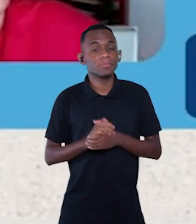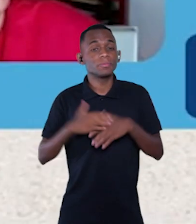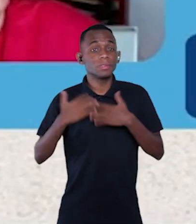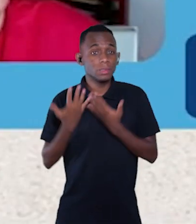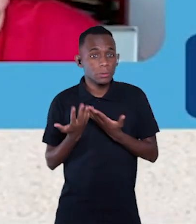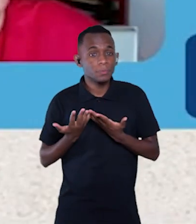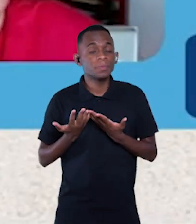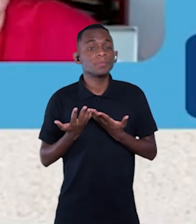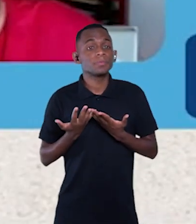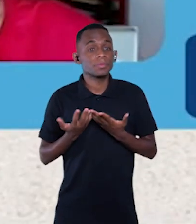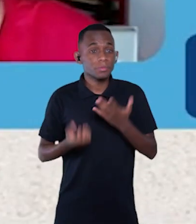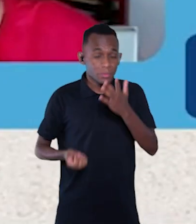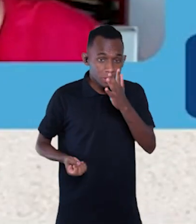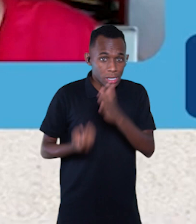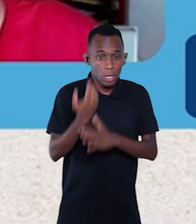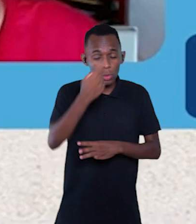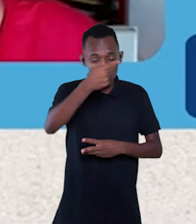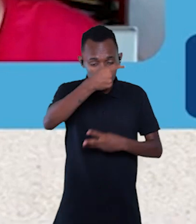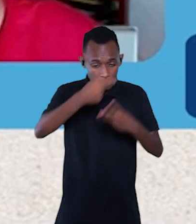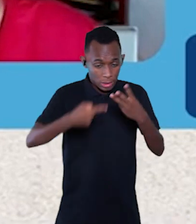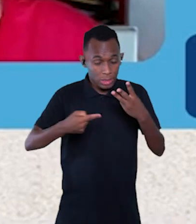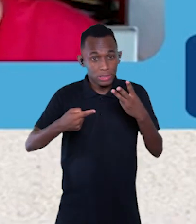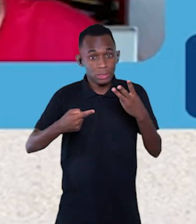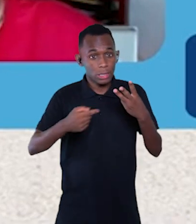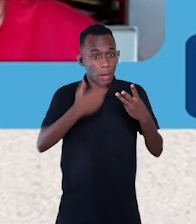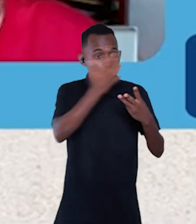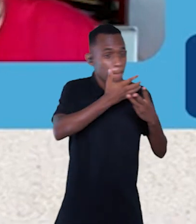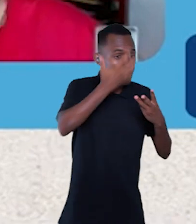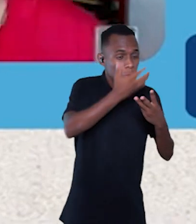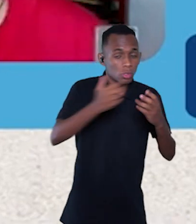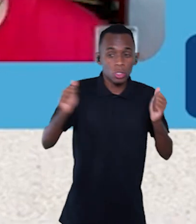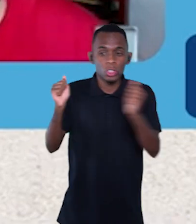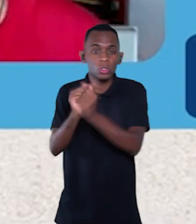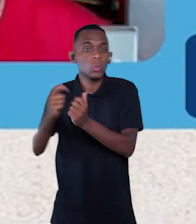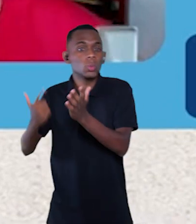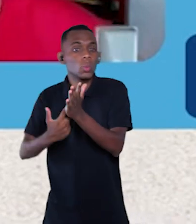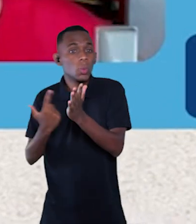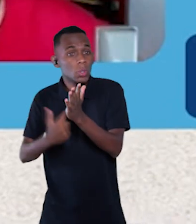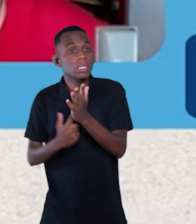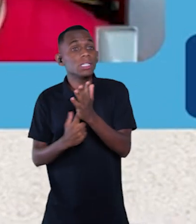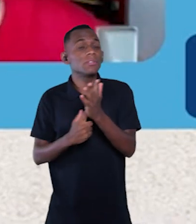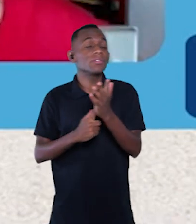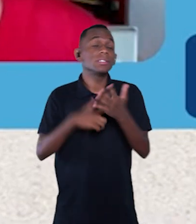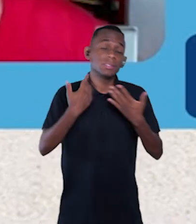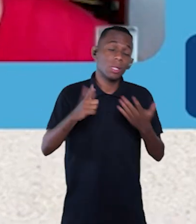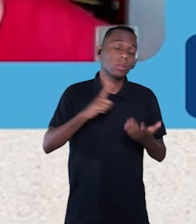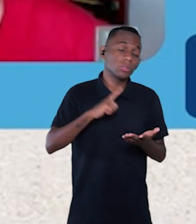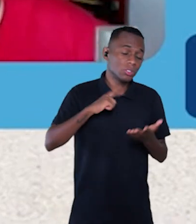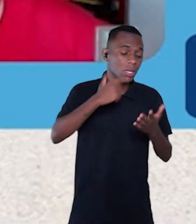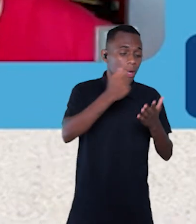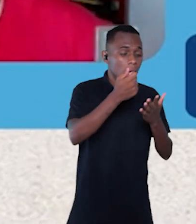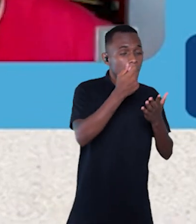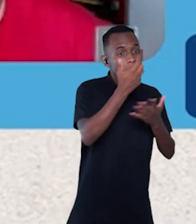a gente lançou o EP junto com o livro, ou seja, era uma coisa só, era um lançamento da